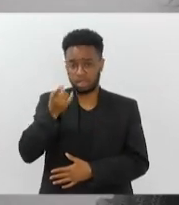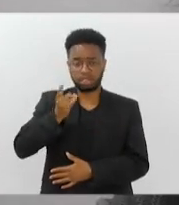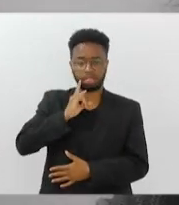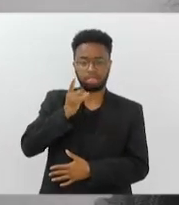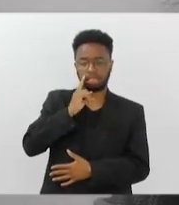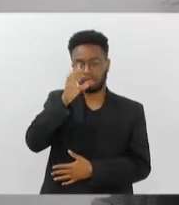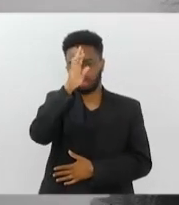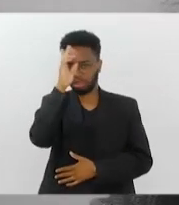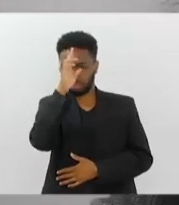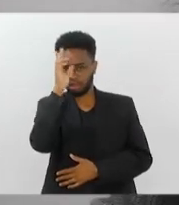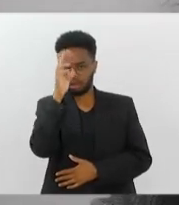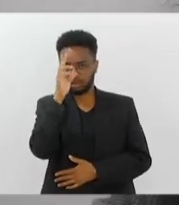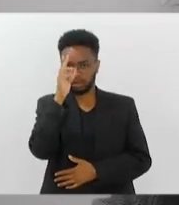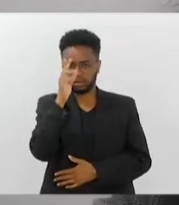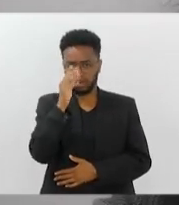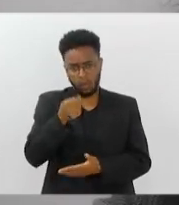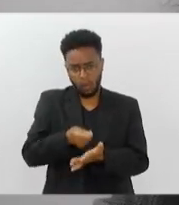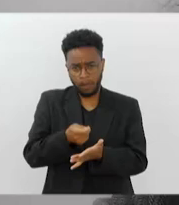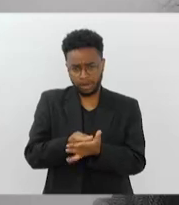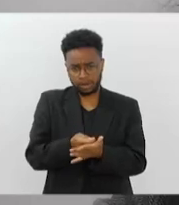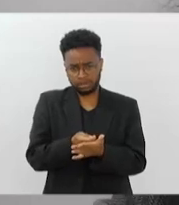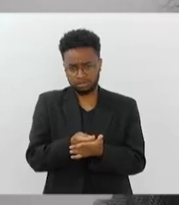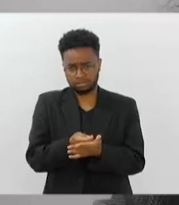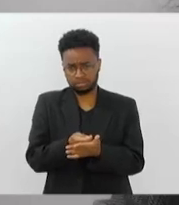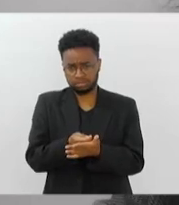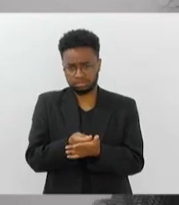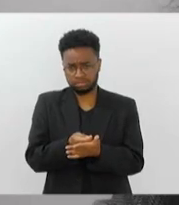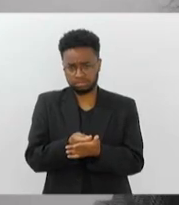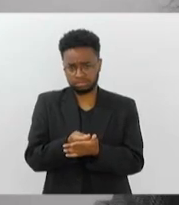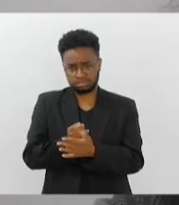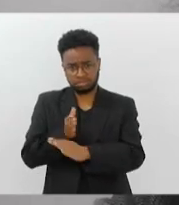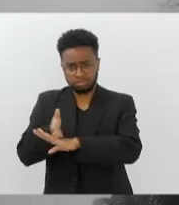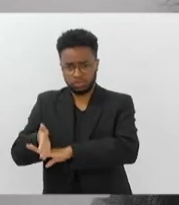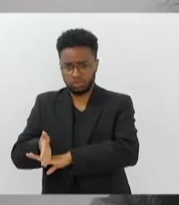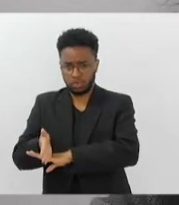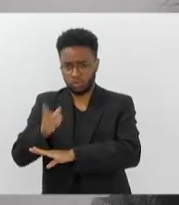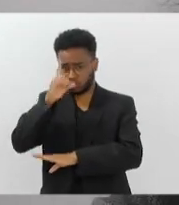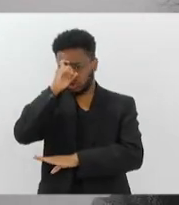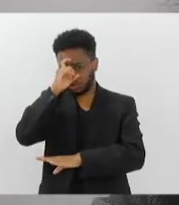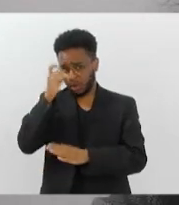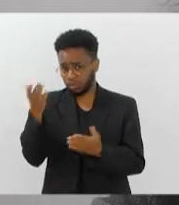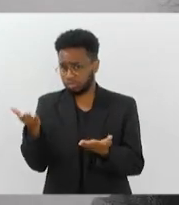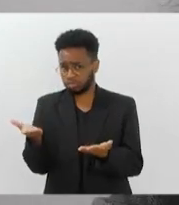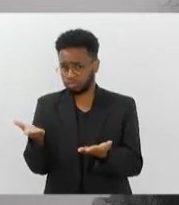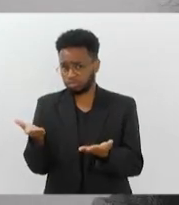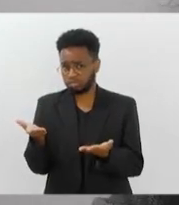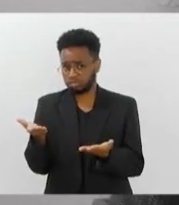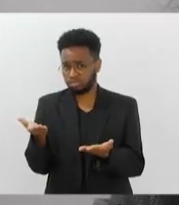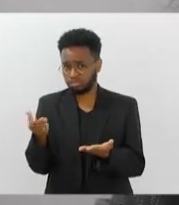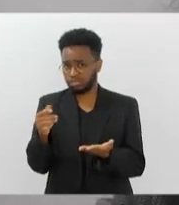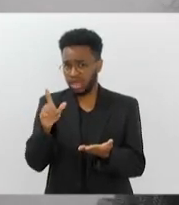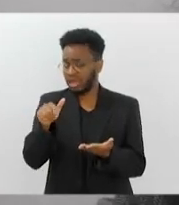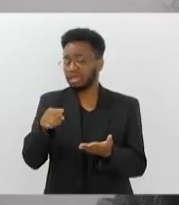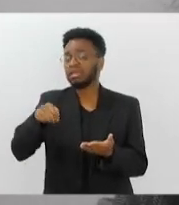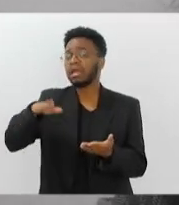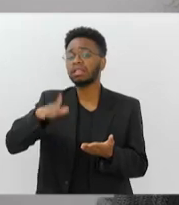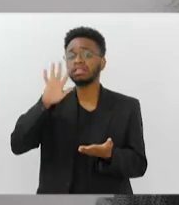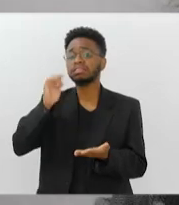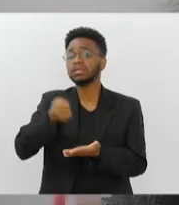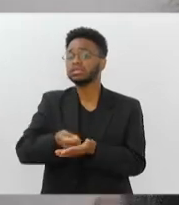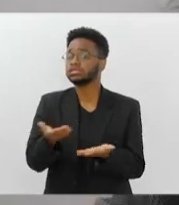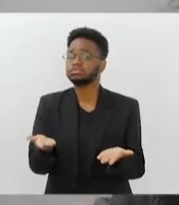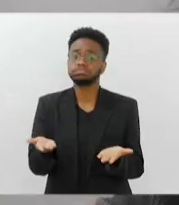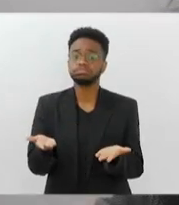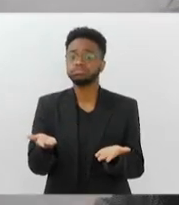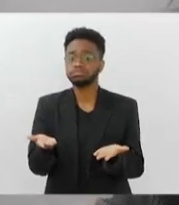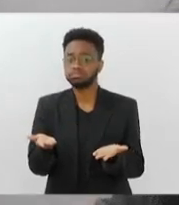será encaminhada obrigatoriamente a uma unidade de saúde, e isso vai ficar a critério desse motorista de